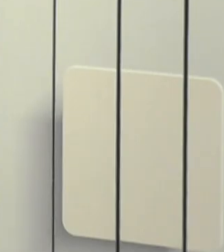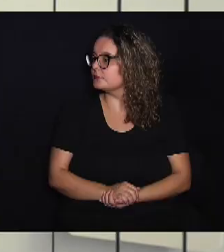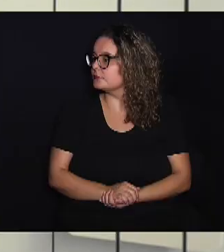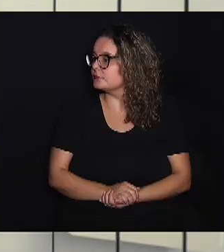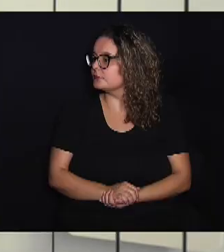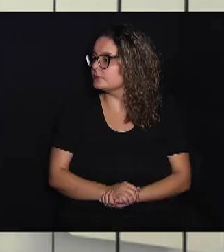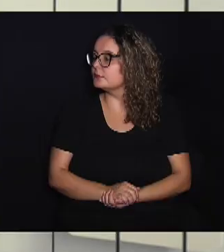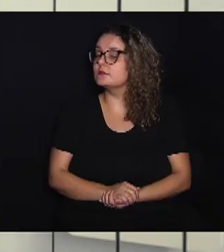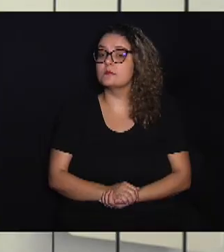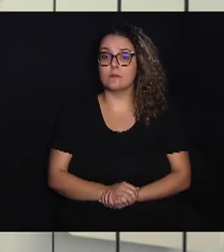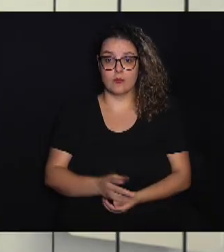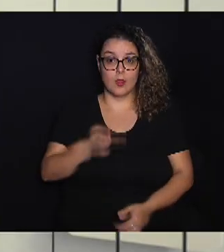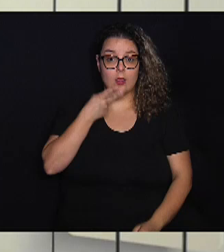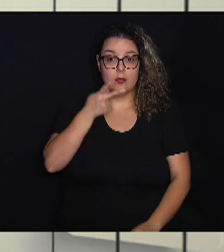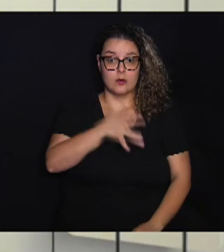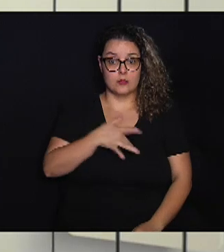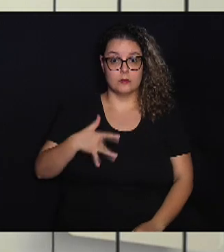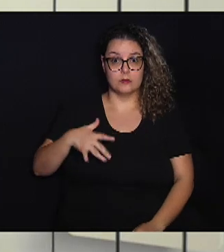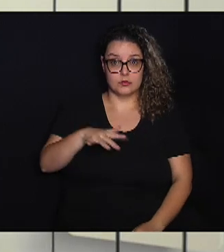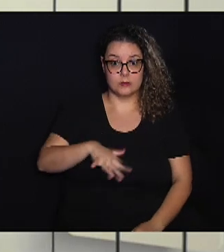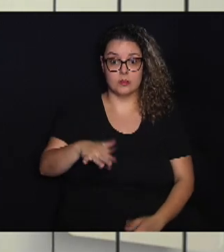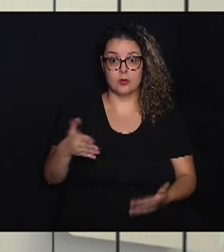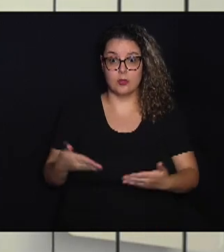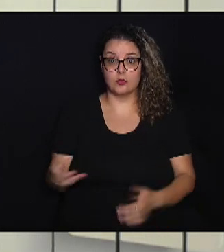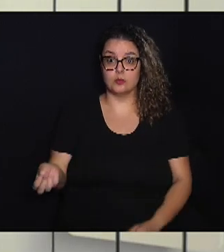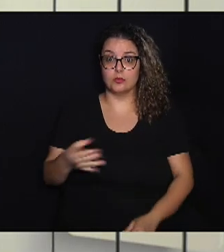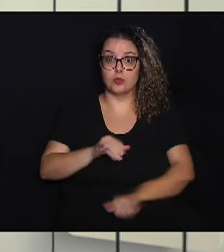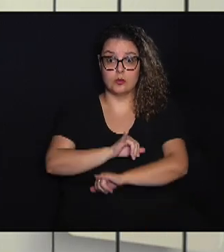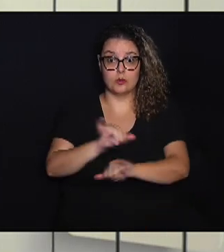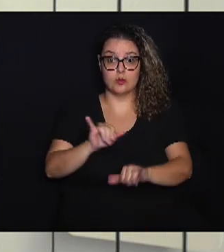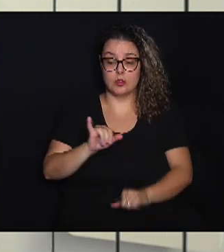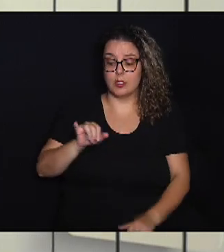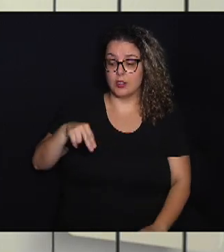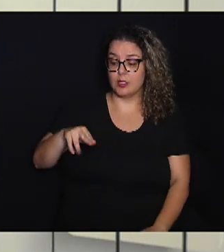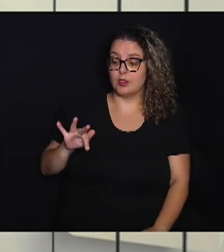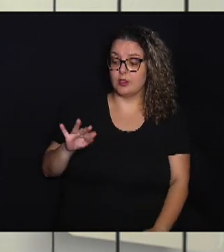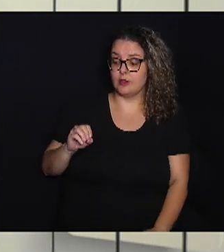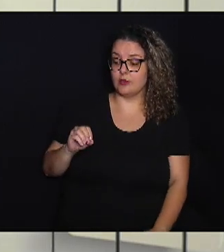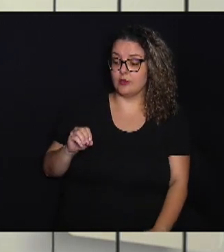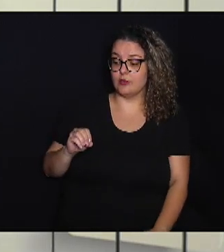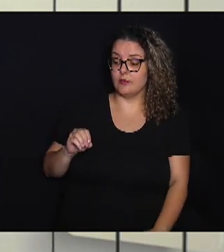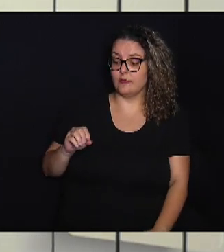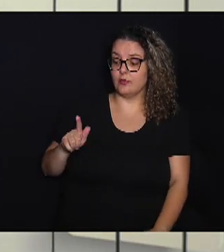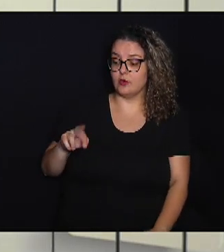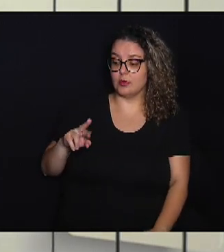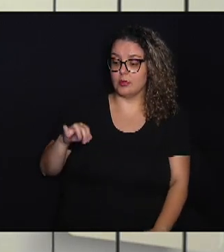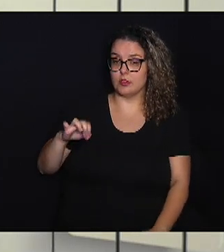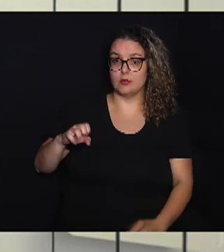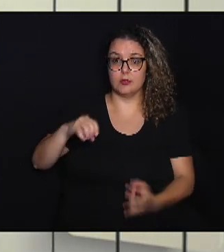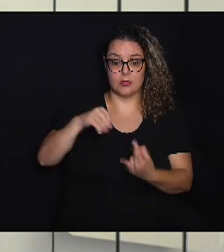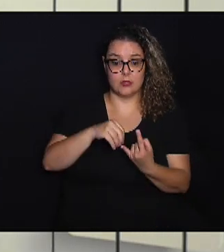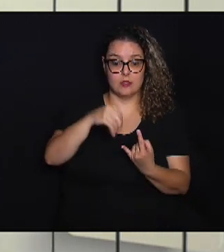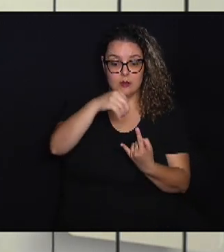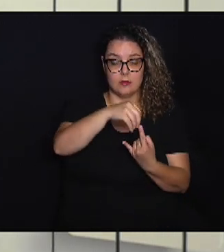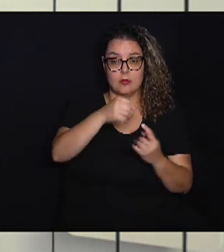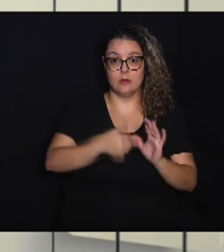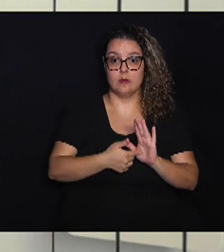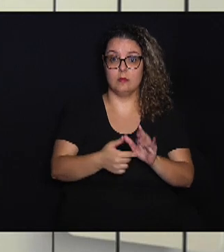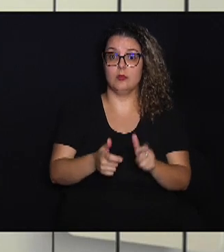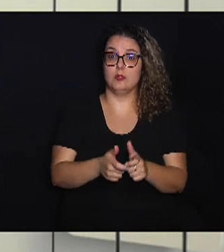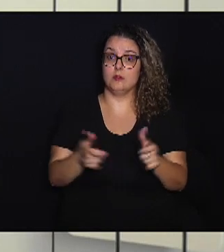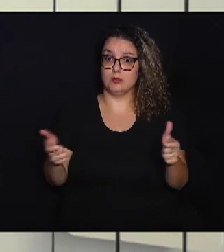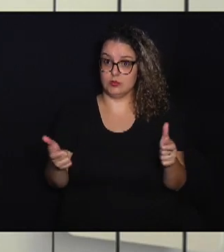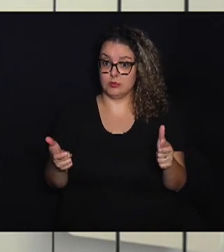Falando sobre saúde, agora um novo boletim Infogripe da Fiocruz mostra aumento de casos